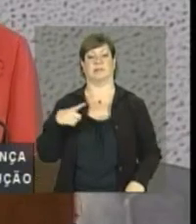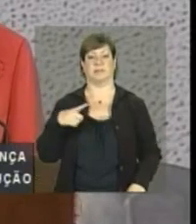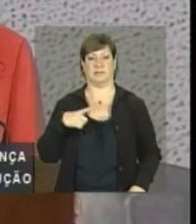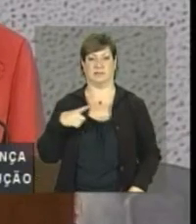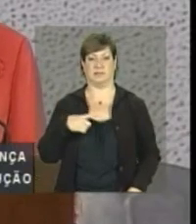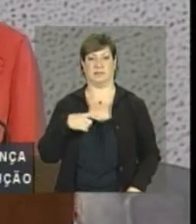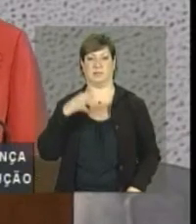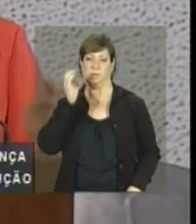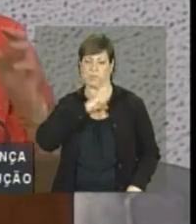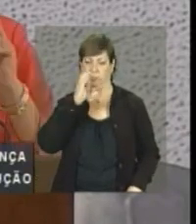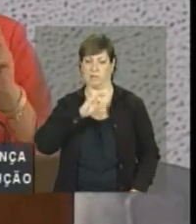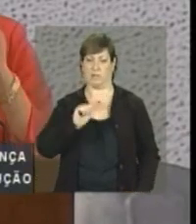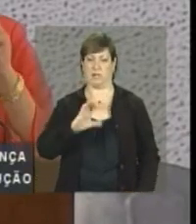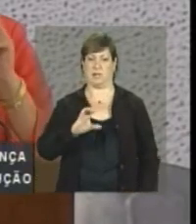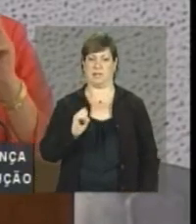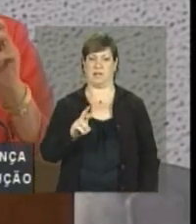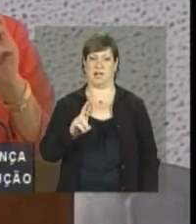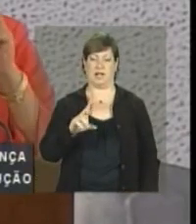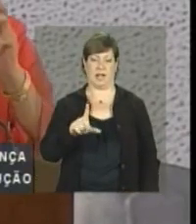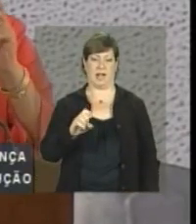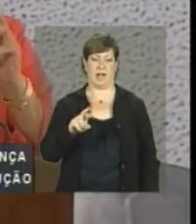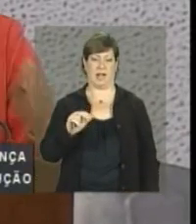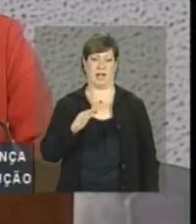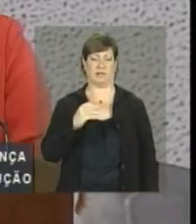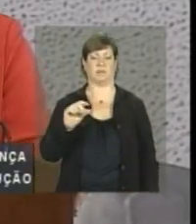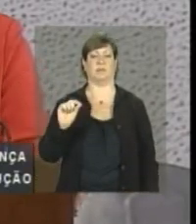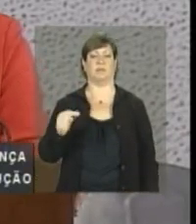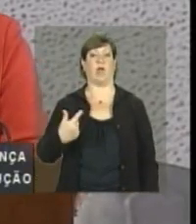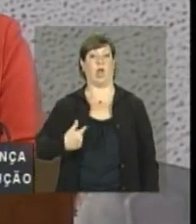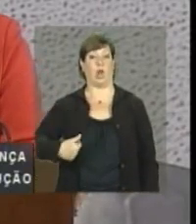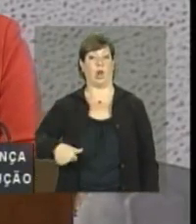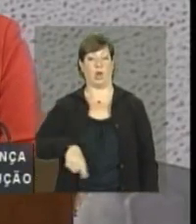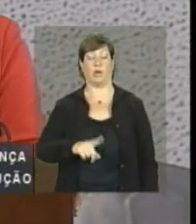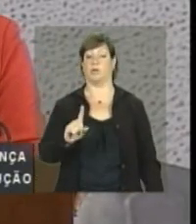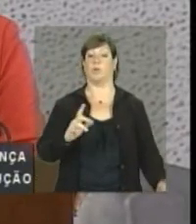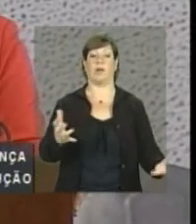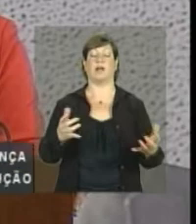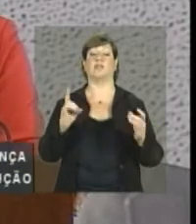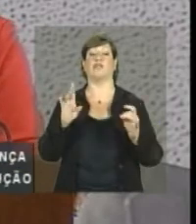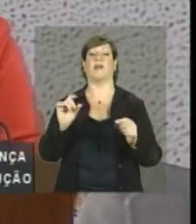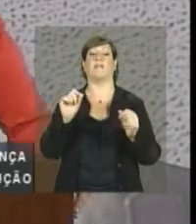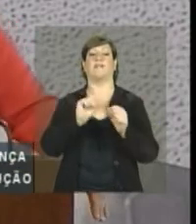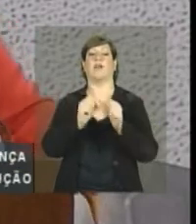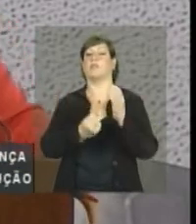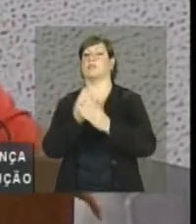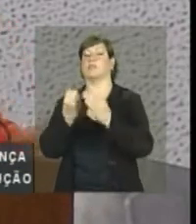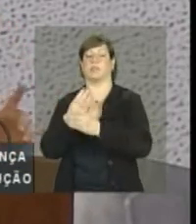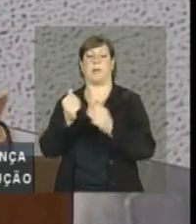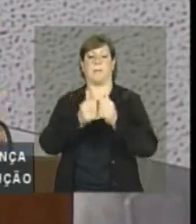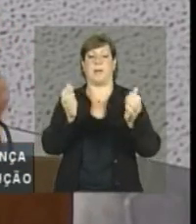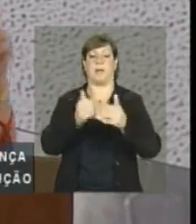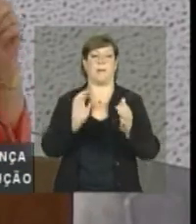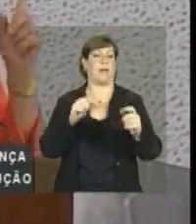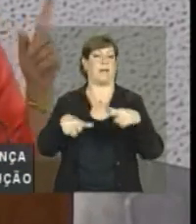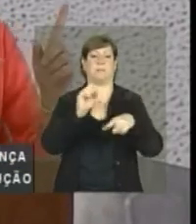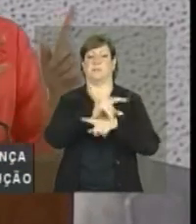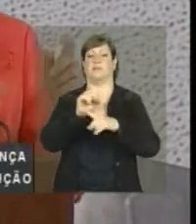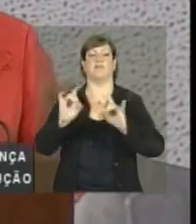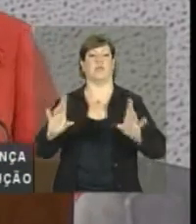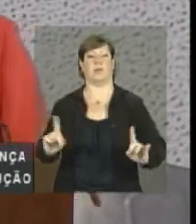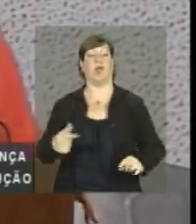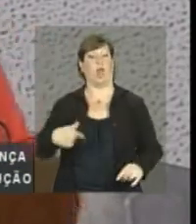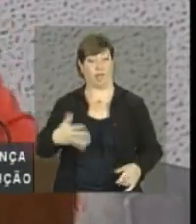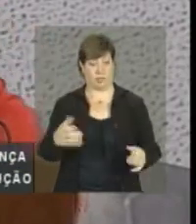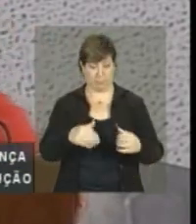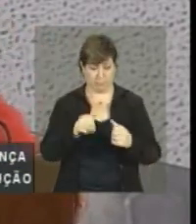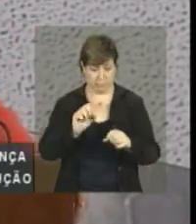aceleração. Nós não queremos só criar empregos. Nós queremos criar empregos